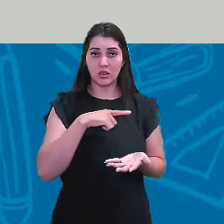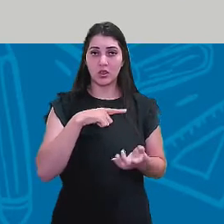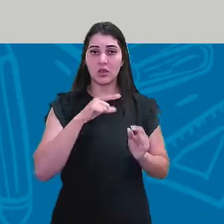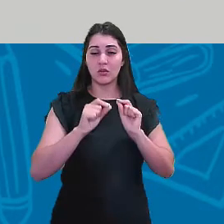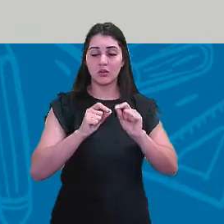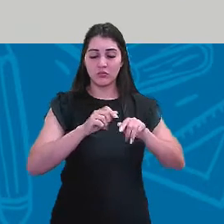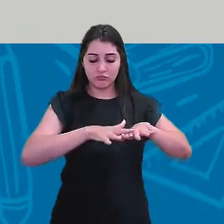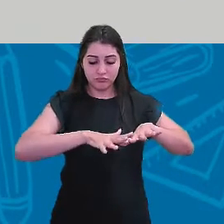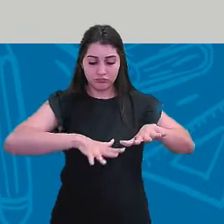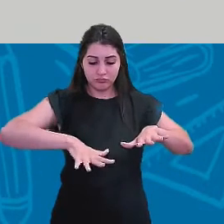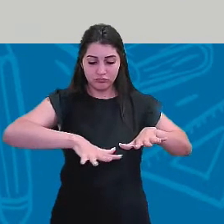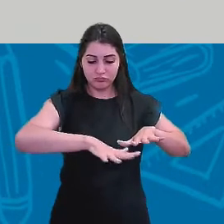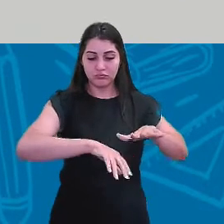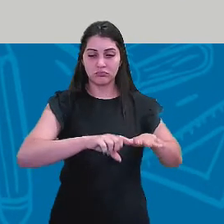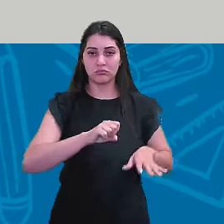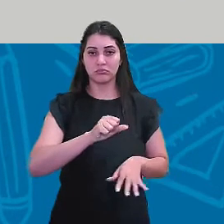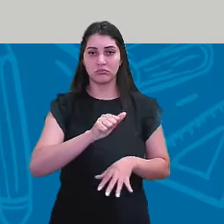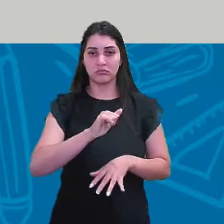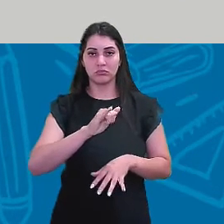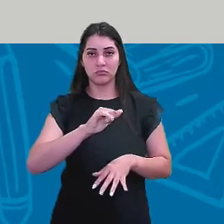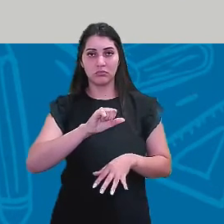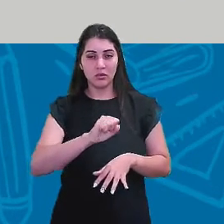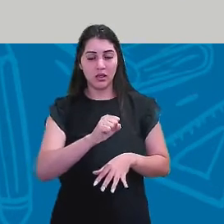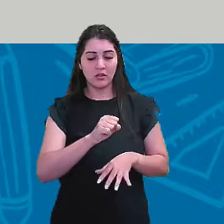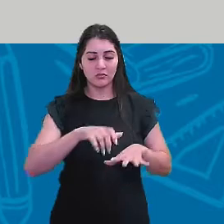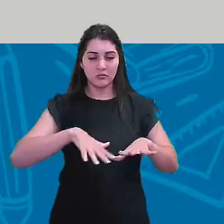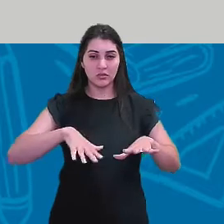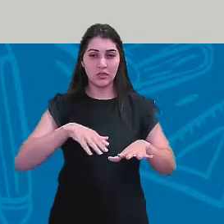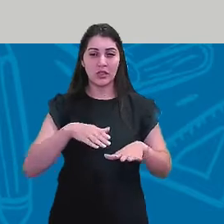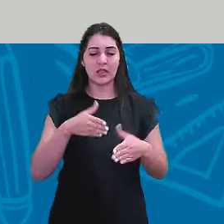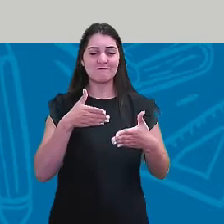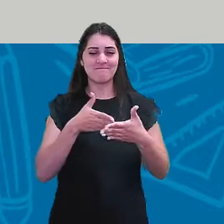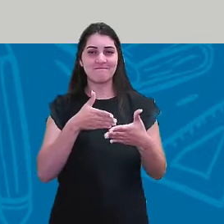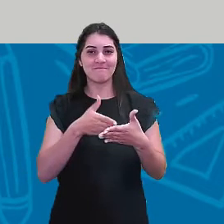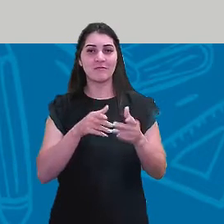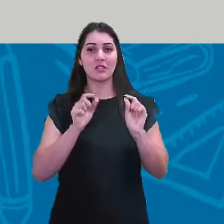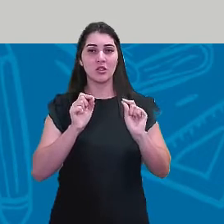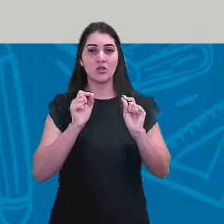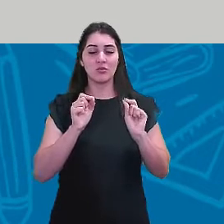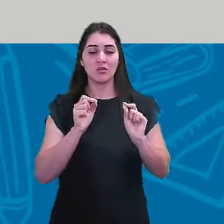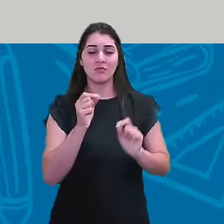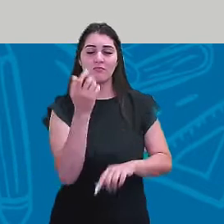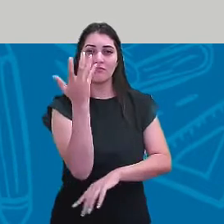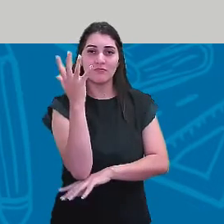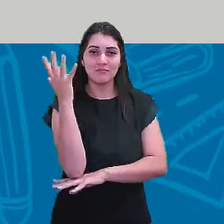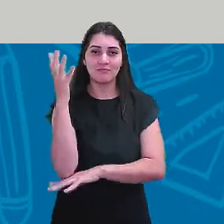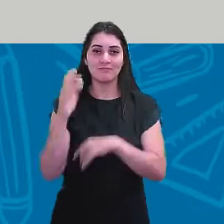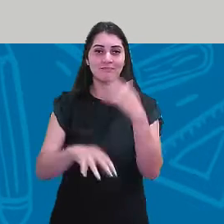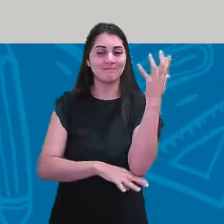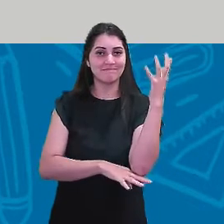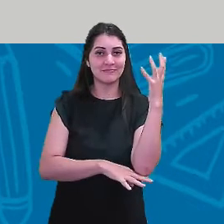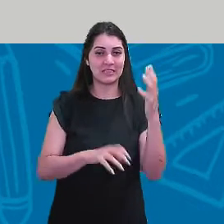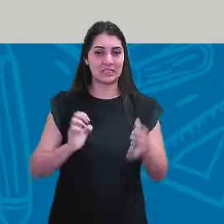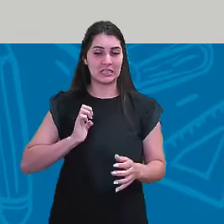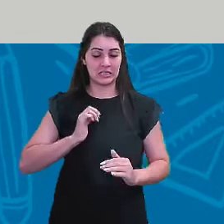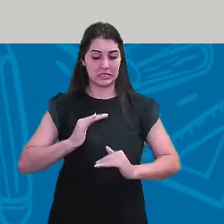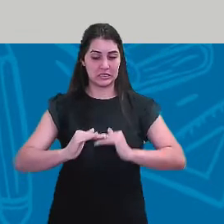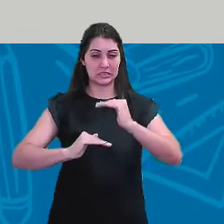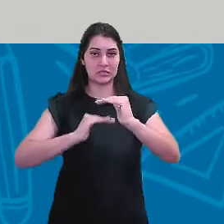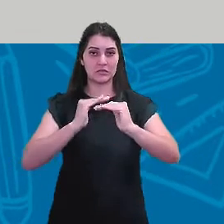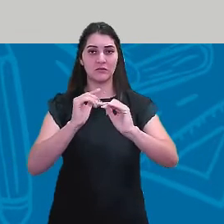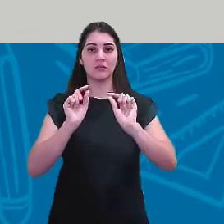sais pode depositar-se na superfície do solo, impedindo que uma vegetação mais rica se desenvolva. O que vai